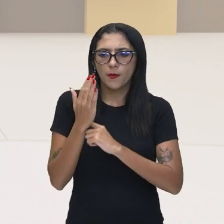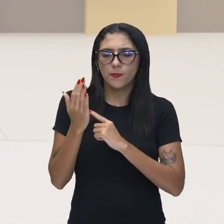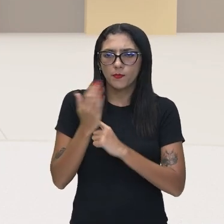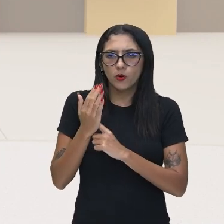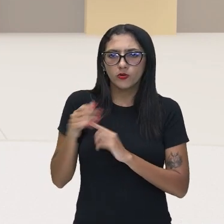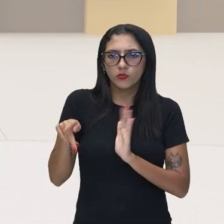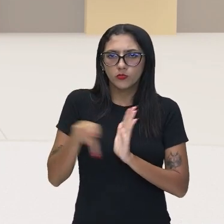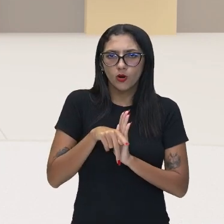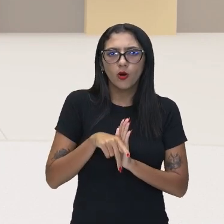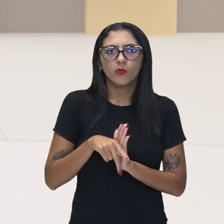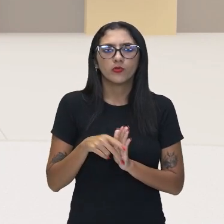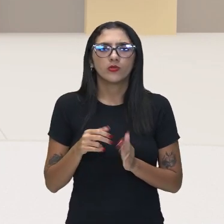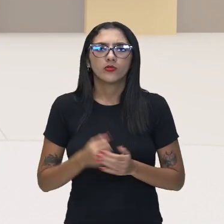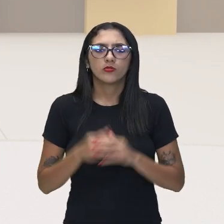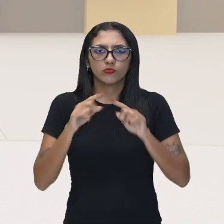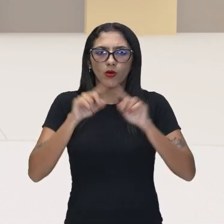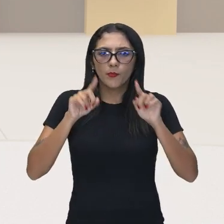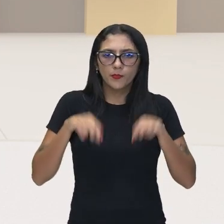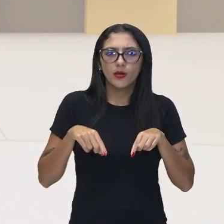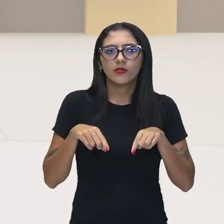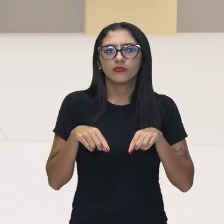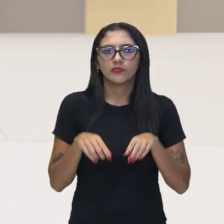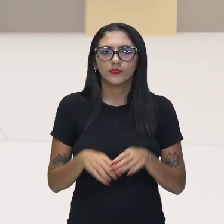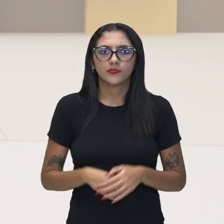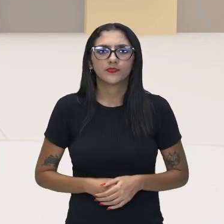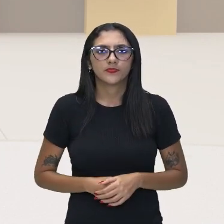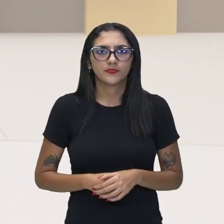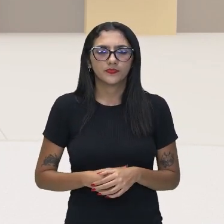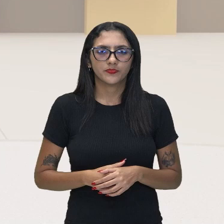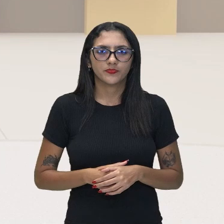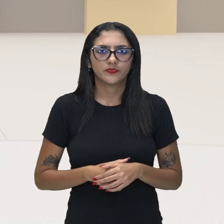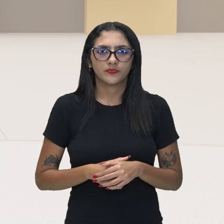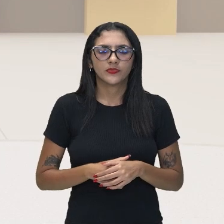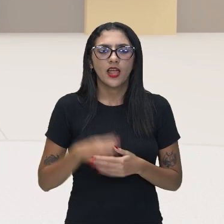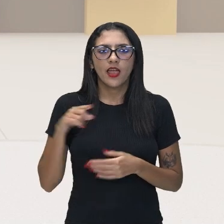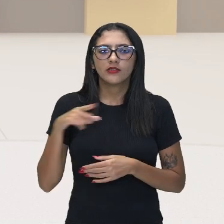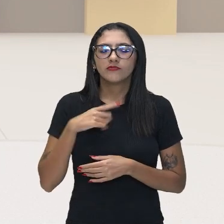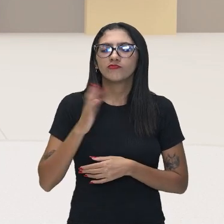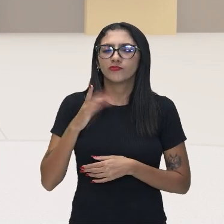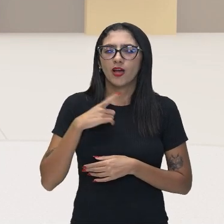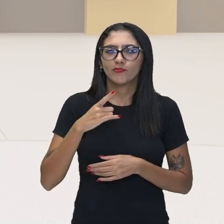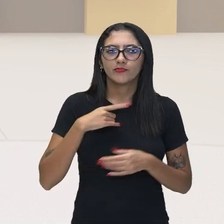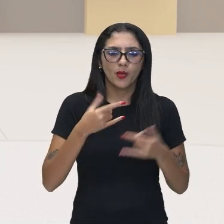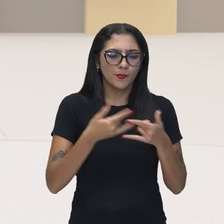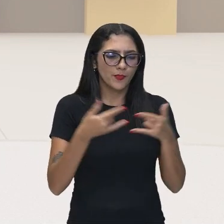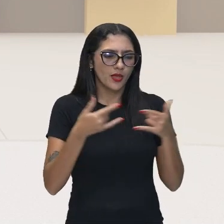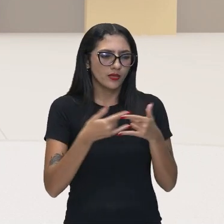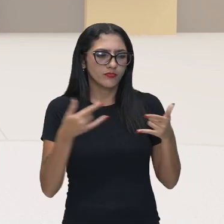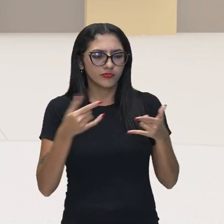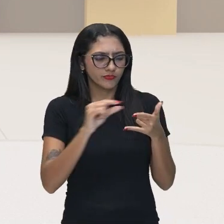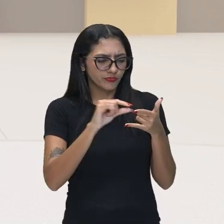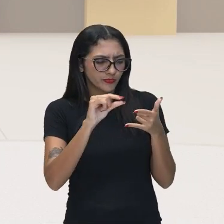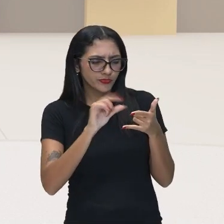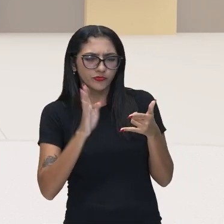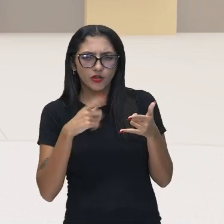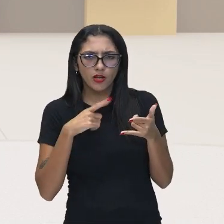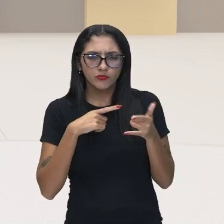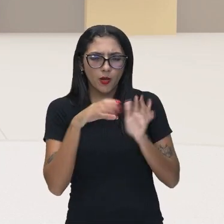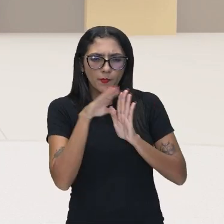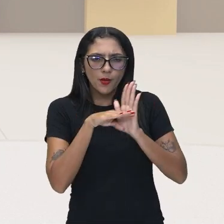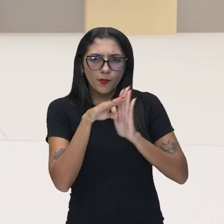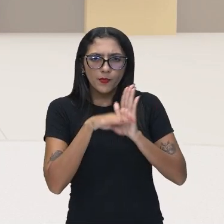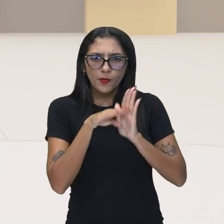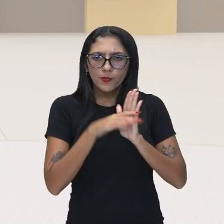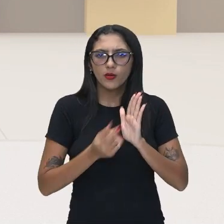público, tá bom? Então, aí o empréstimo consignado é aquele que já vem descontado no próprio contra-cheque. Então, quem é